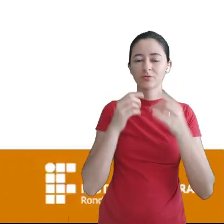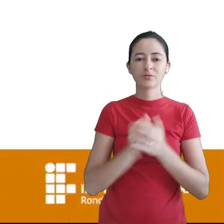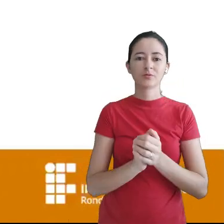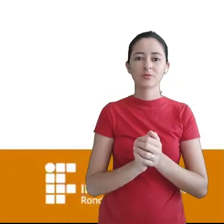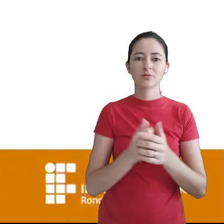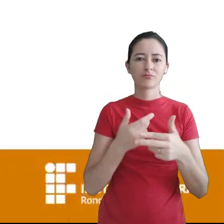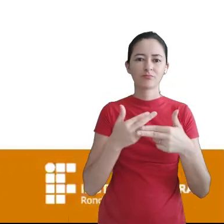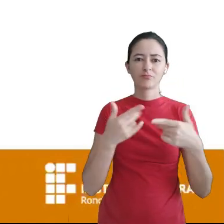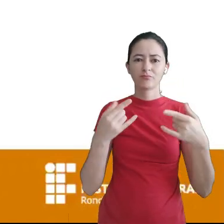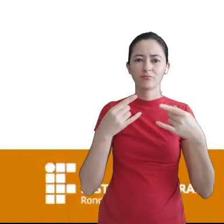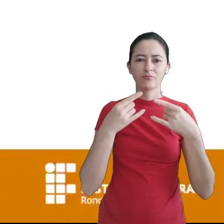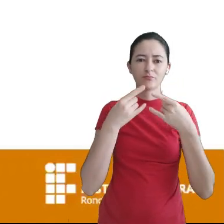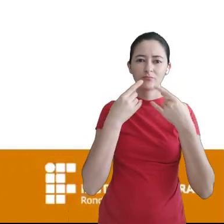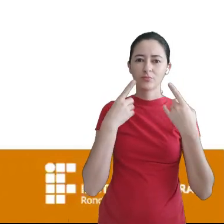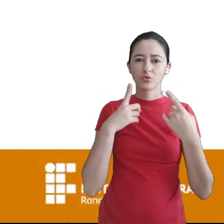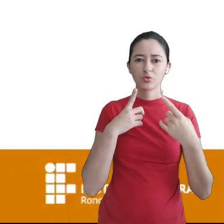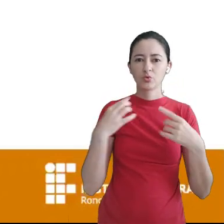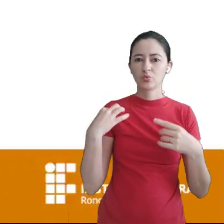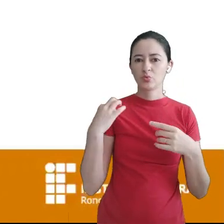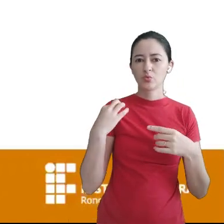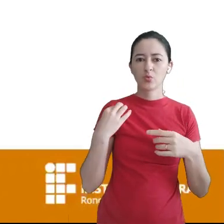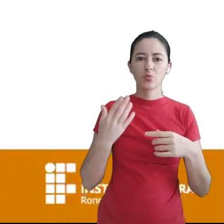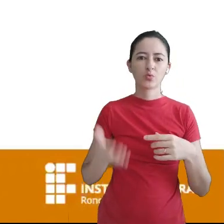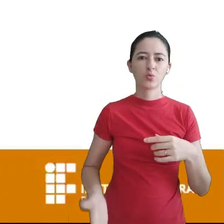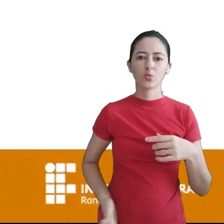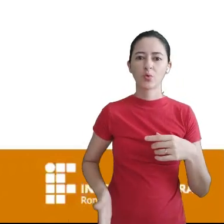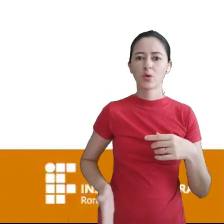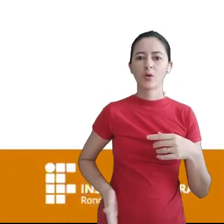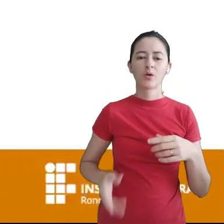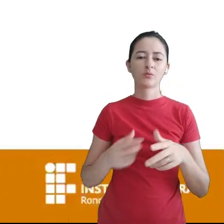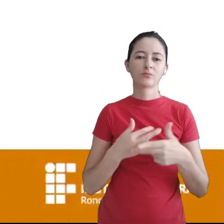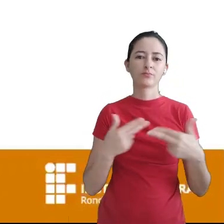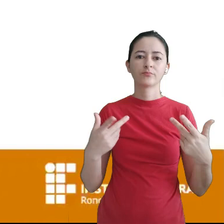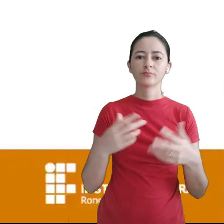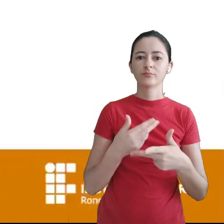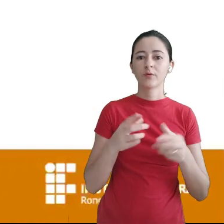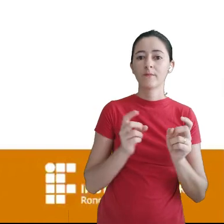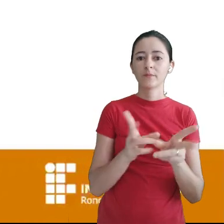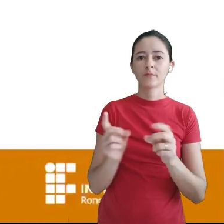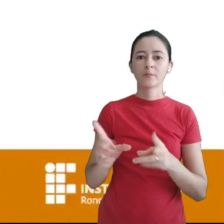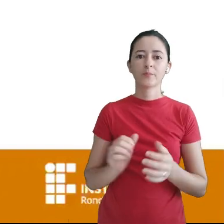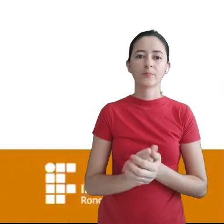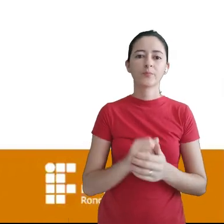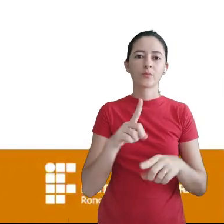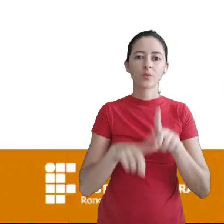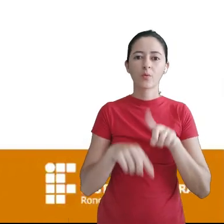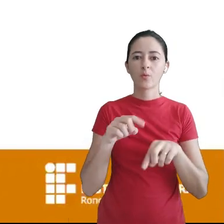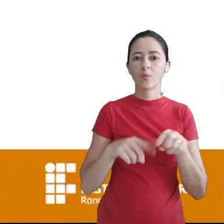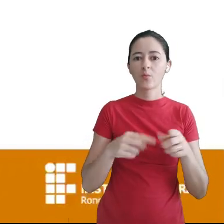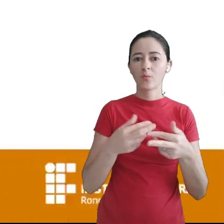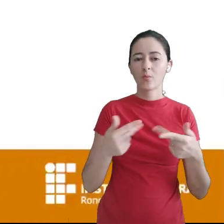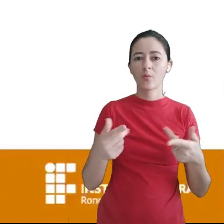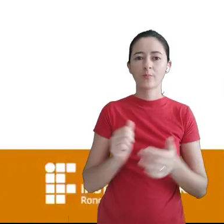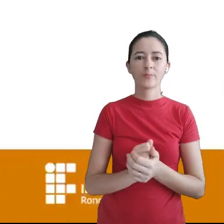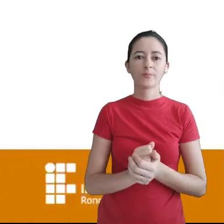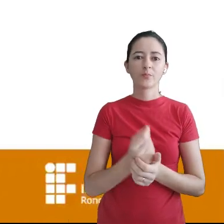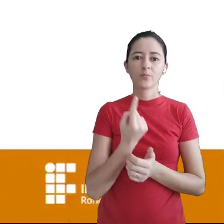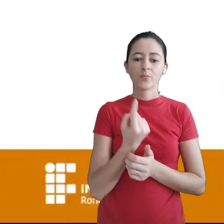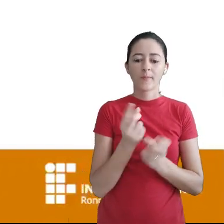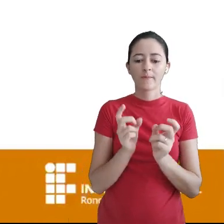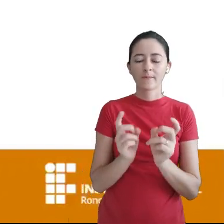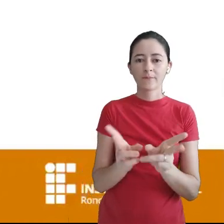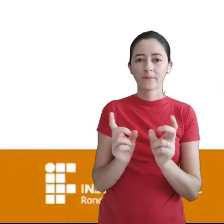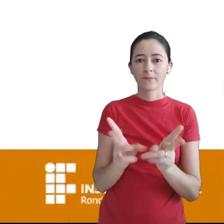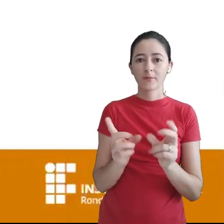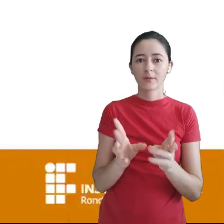Ou uma calcinha, uma cueca, uma camisa, uma calça, um sapato, enfim, um monte. Já um produto está